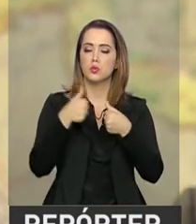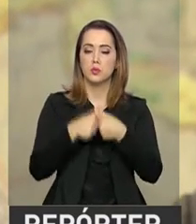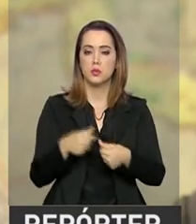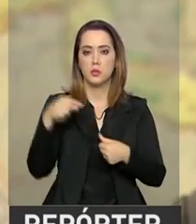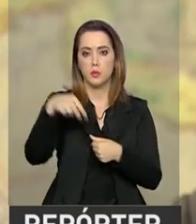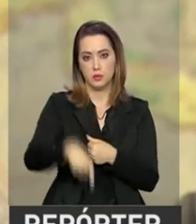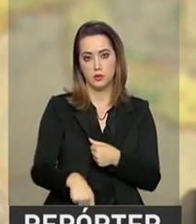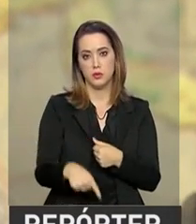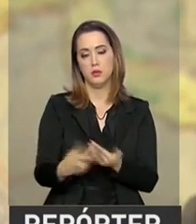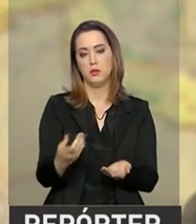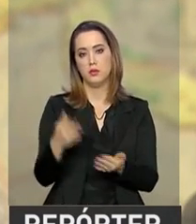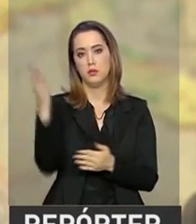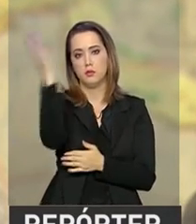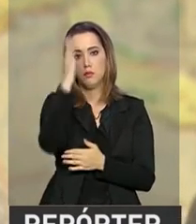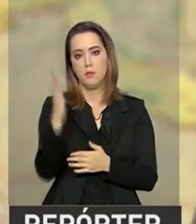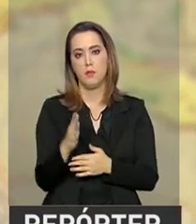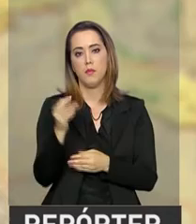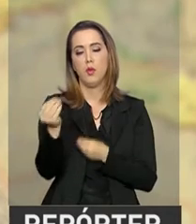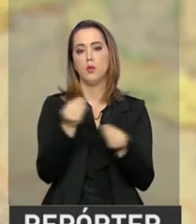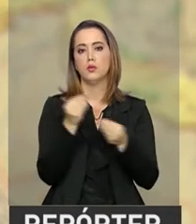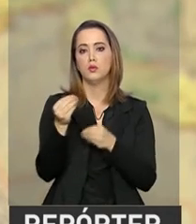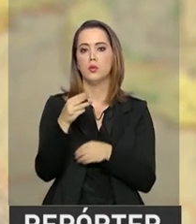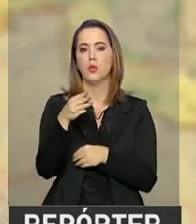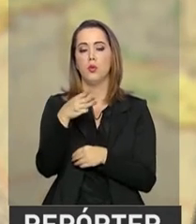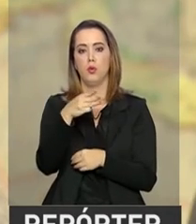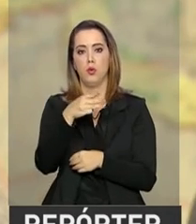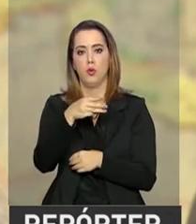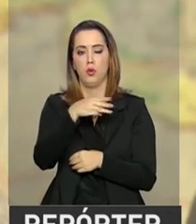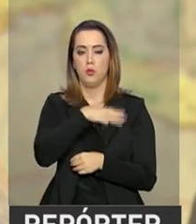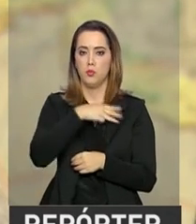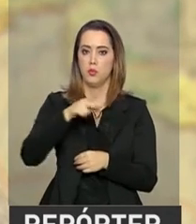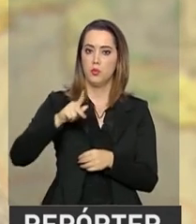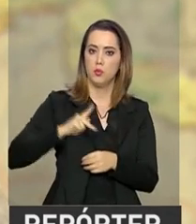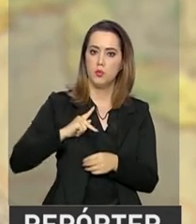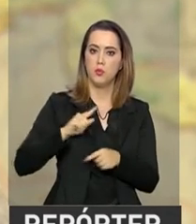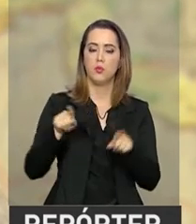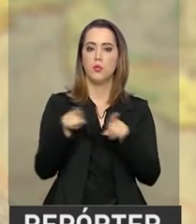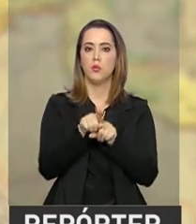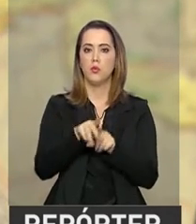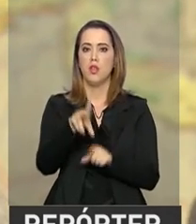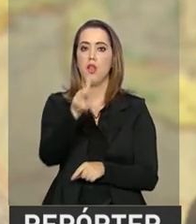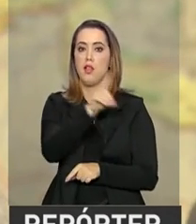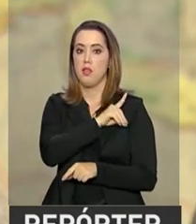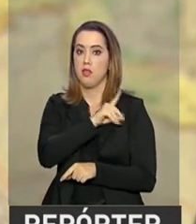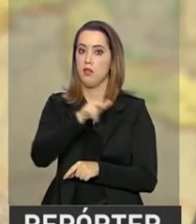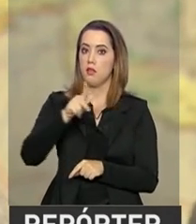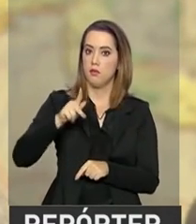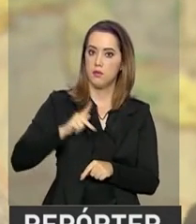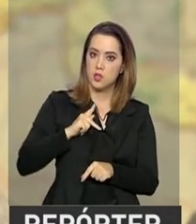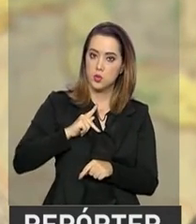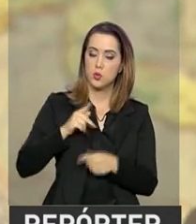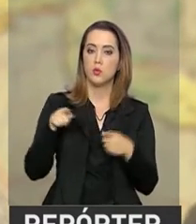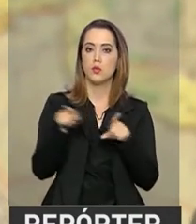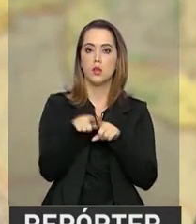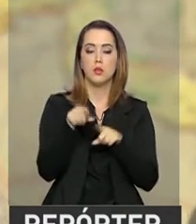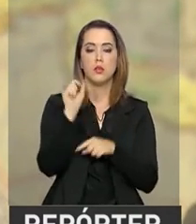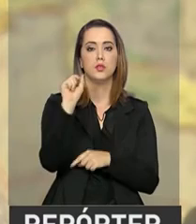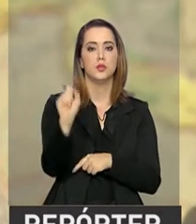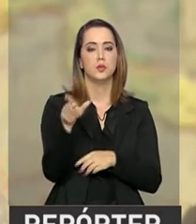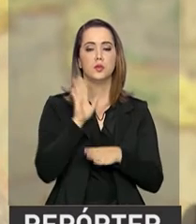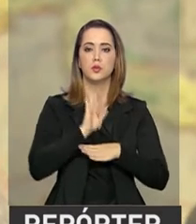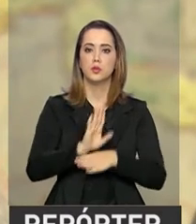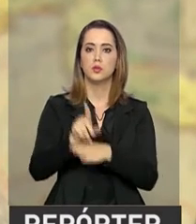pessoas como o Ministério Público do Trabalho né a Defensoria Pública da União os auditores fiscais do trabalho e